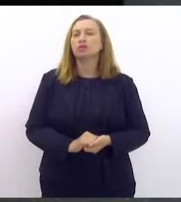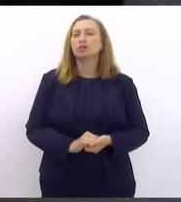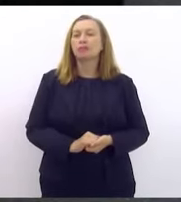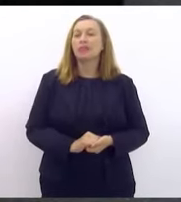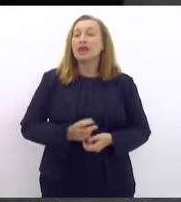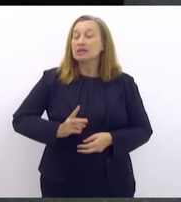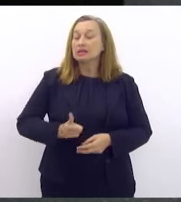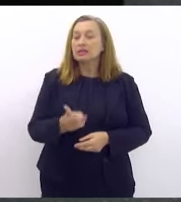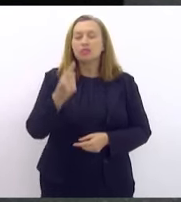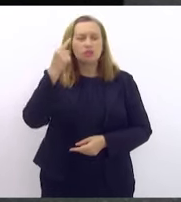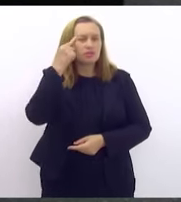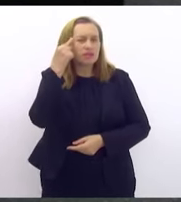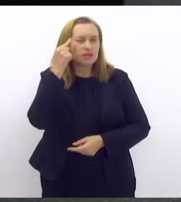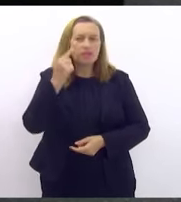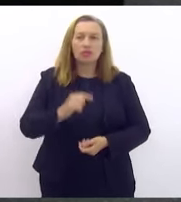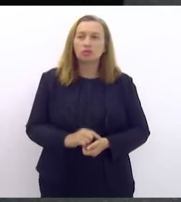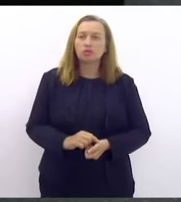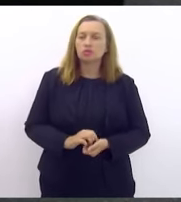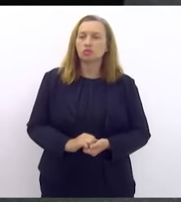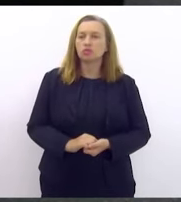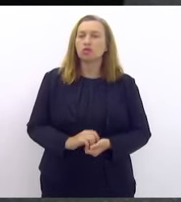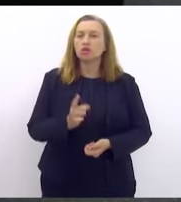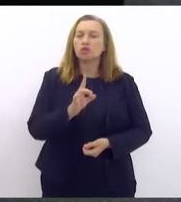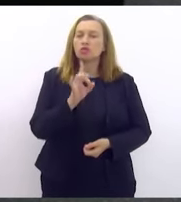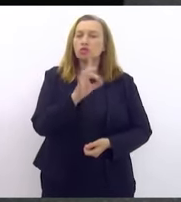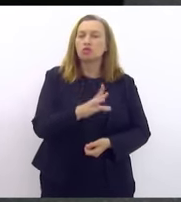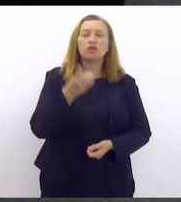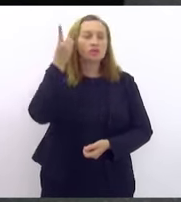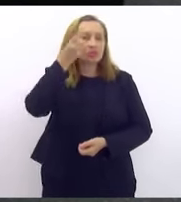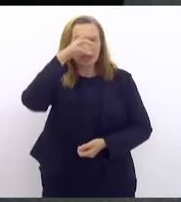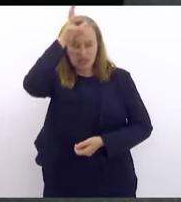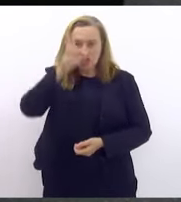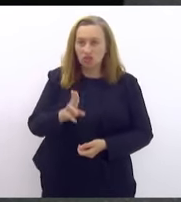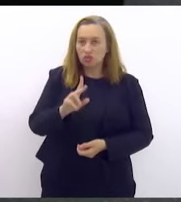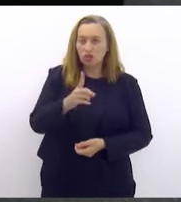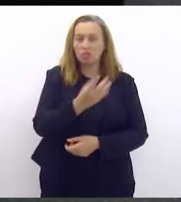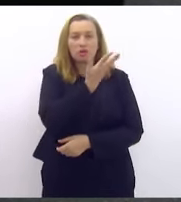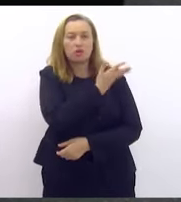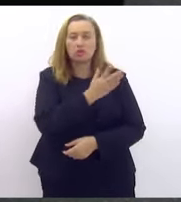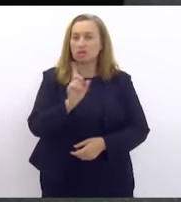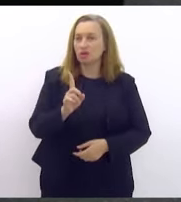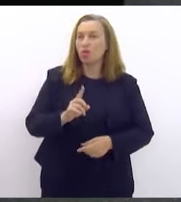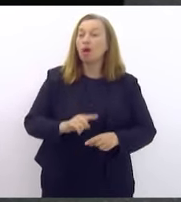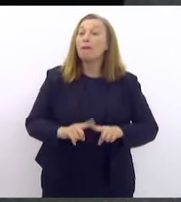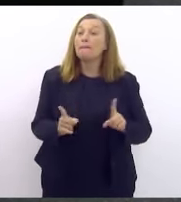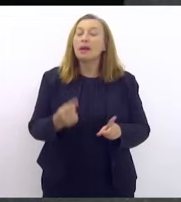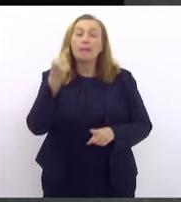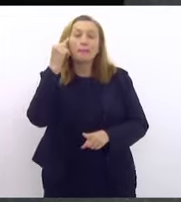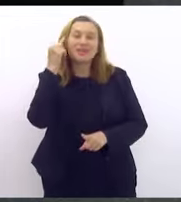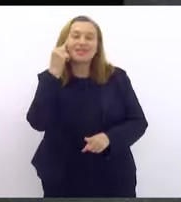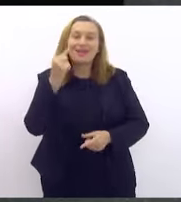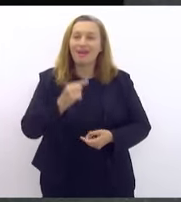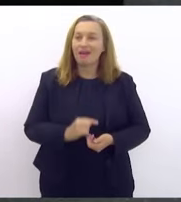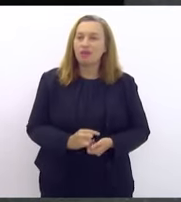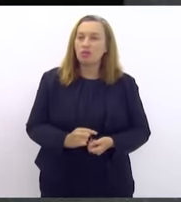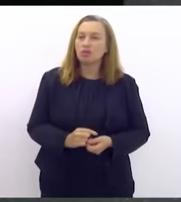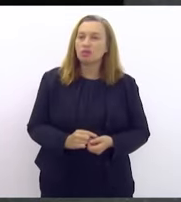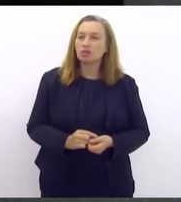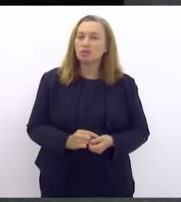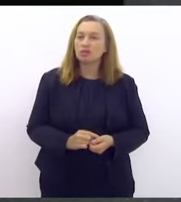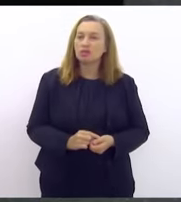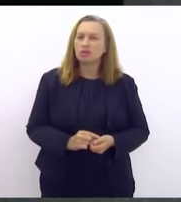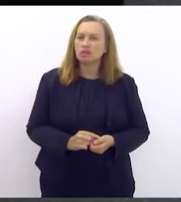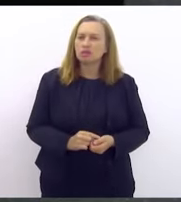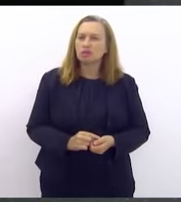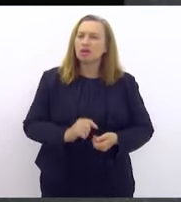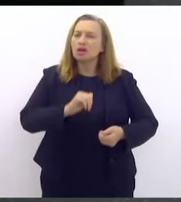sempre com essa ideia, não apenas, deputada Tia Ju, dizer não discrimine, mas pensar o que seria